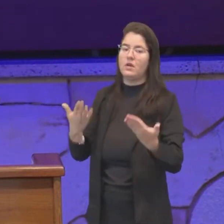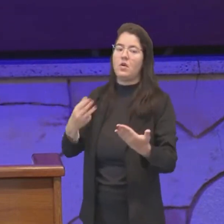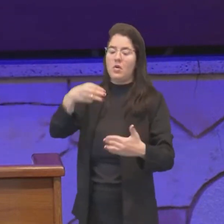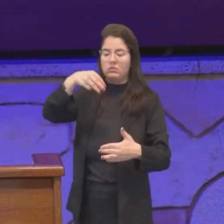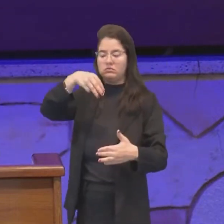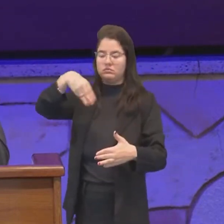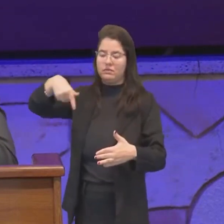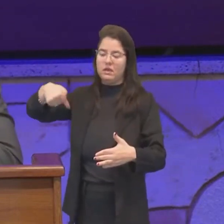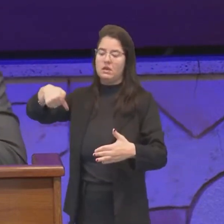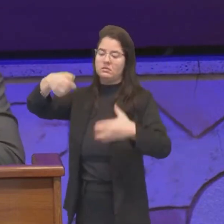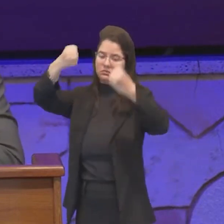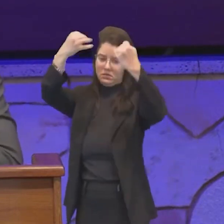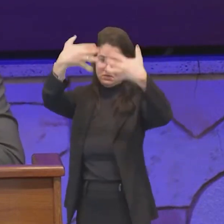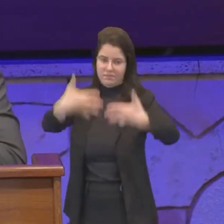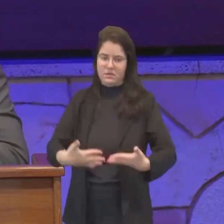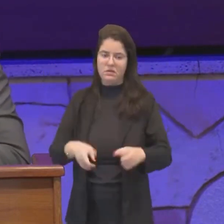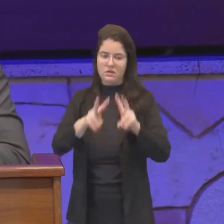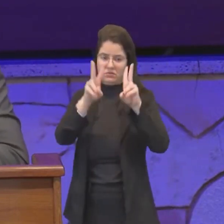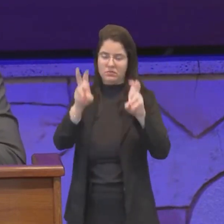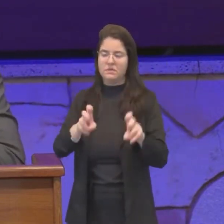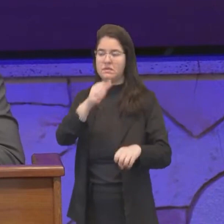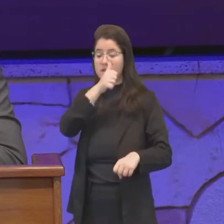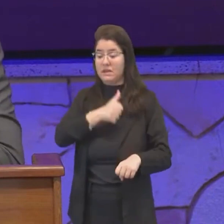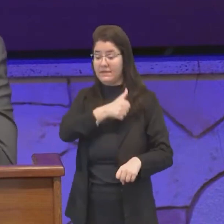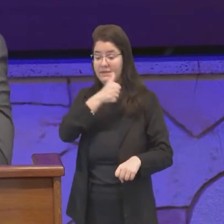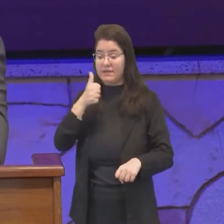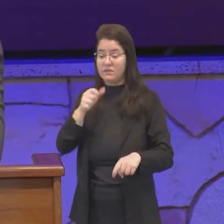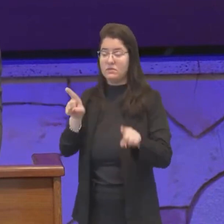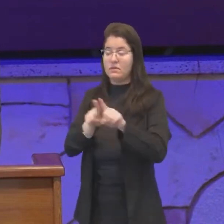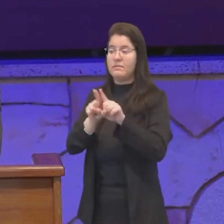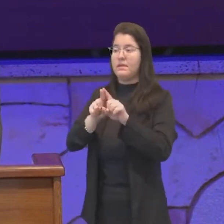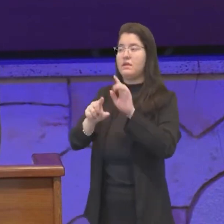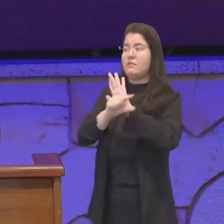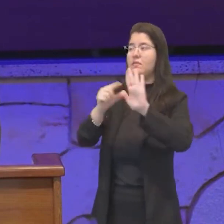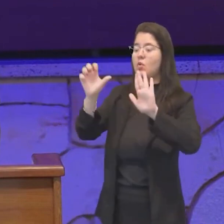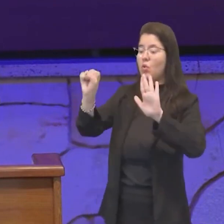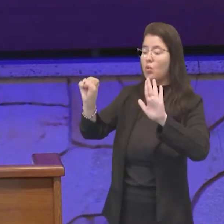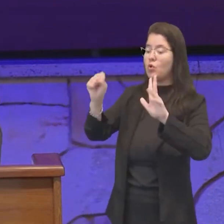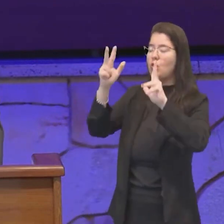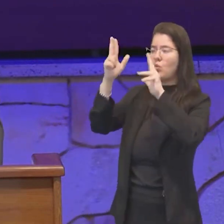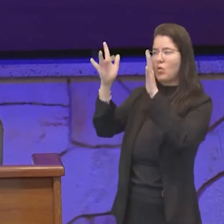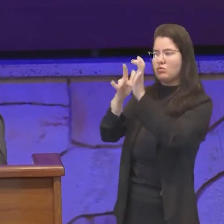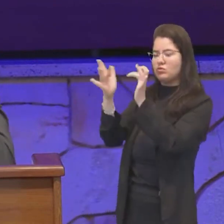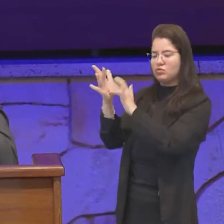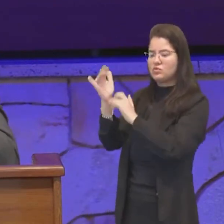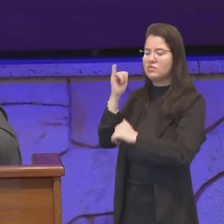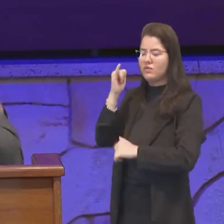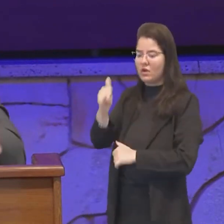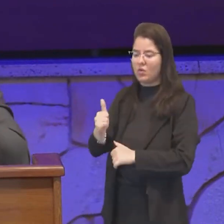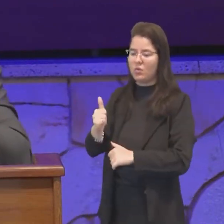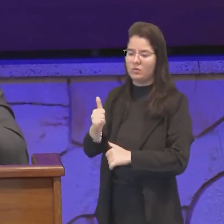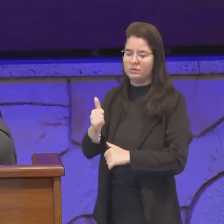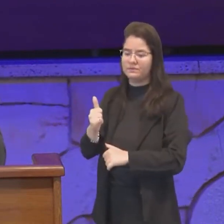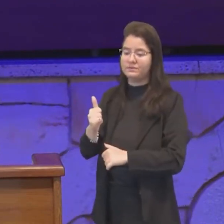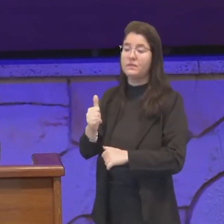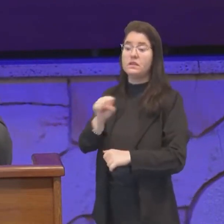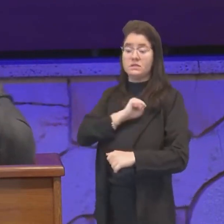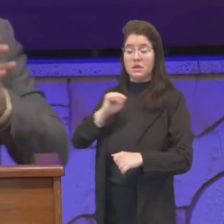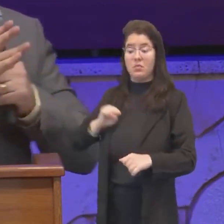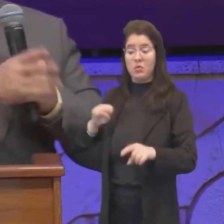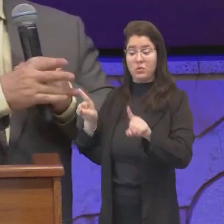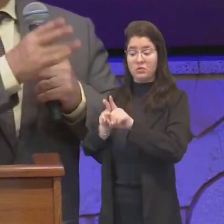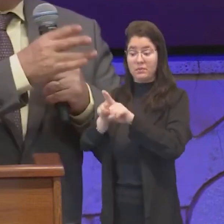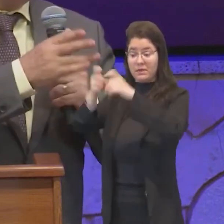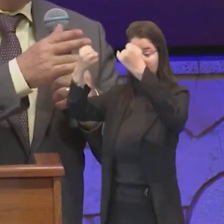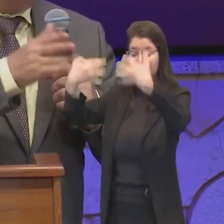sacrifício, ele fala, no verso 8, aquilo que Jesus também falou, e acabamos de ler, aquilo que Samuel falou, porque a